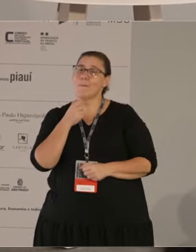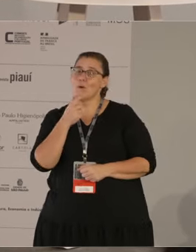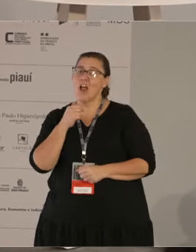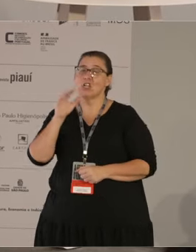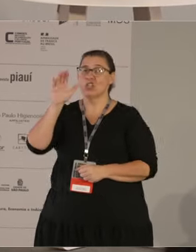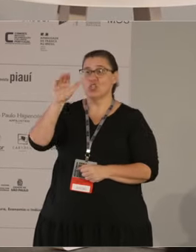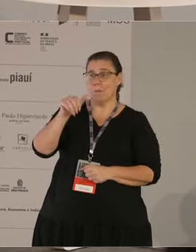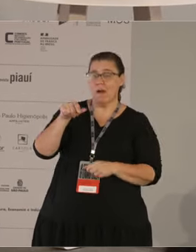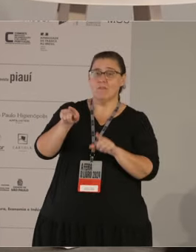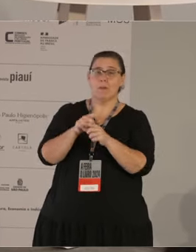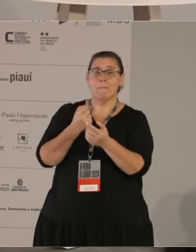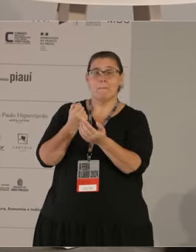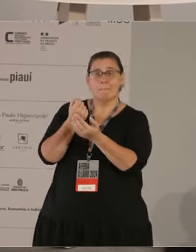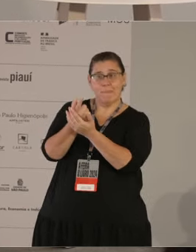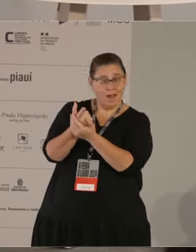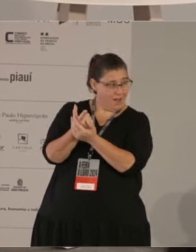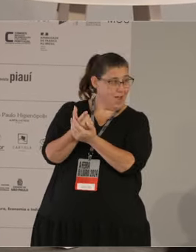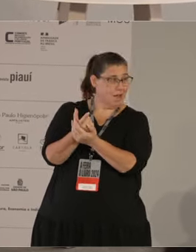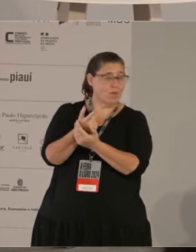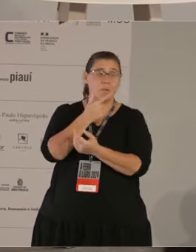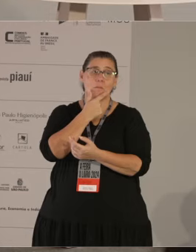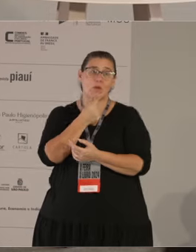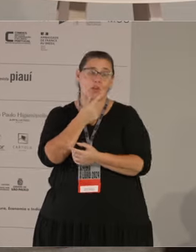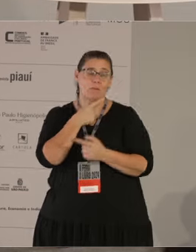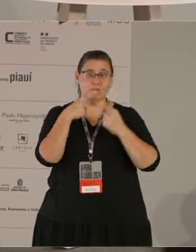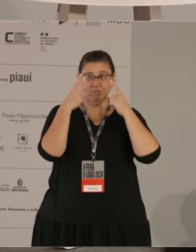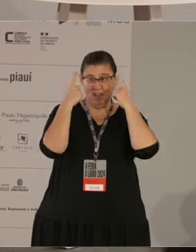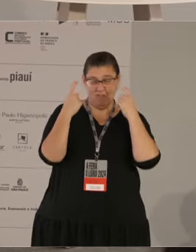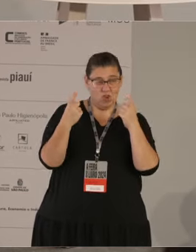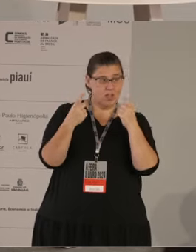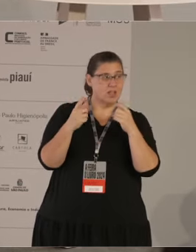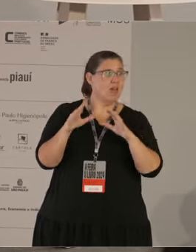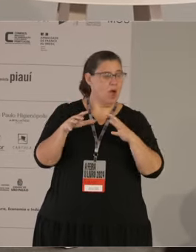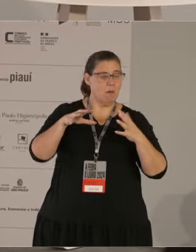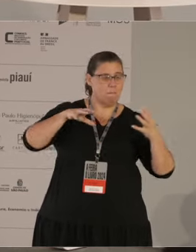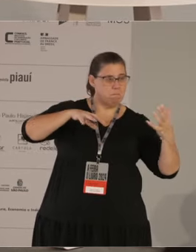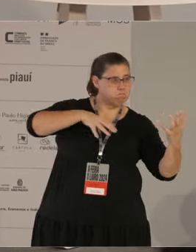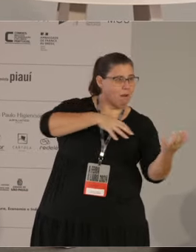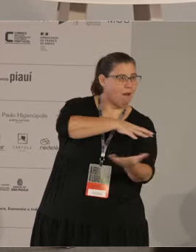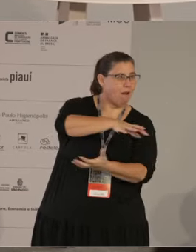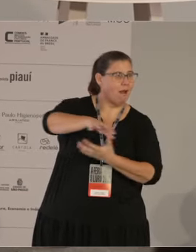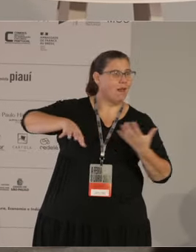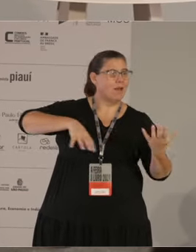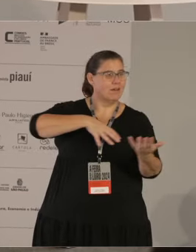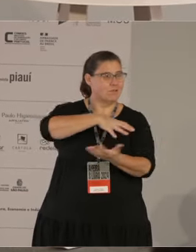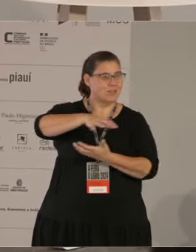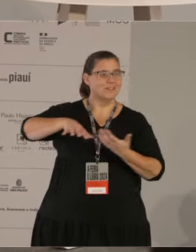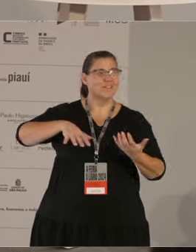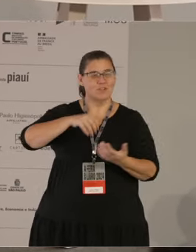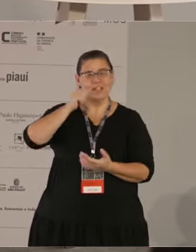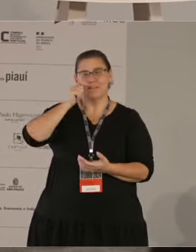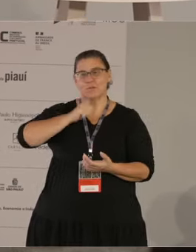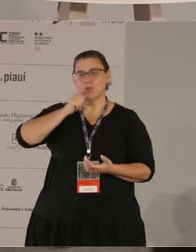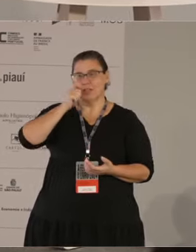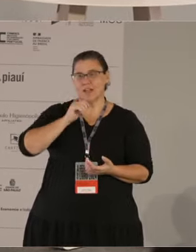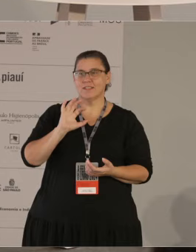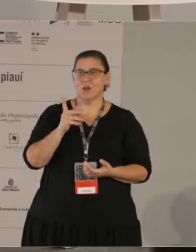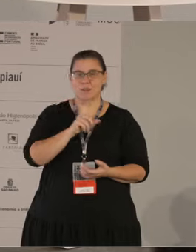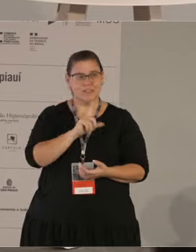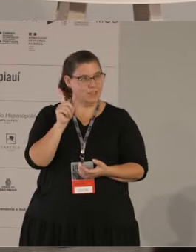maridos violentos. Então, brinco, né, não é uma revolução das sertanejas que ela causou ali.